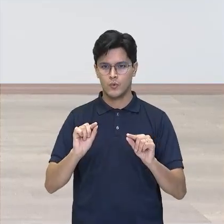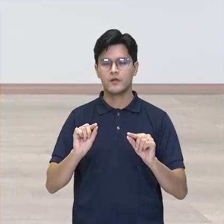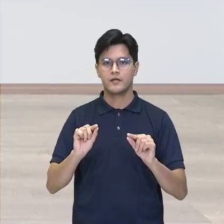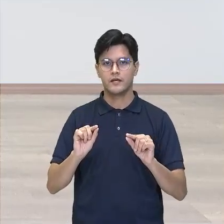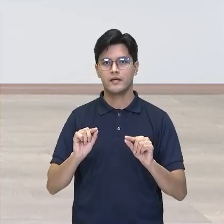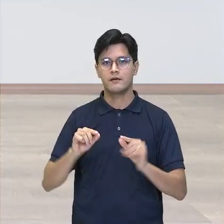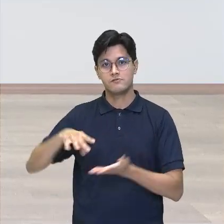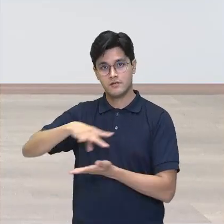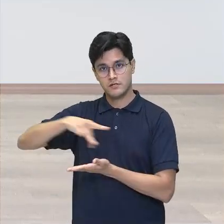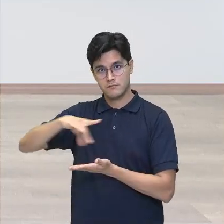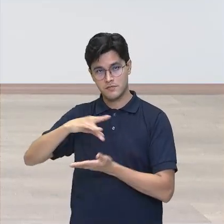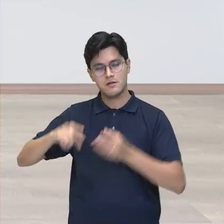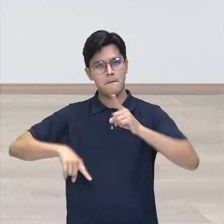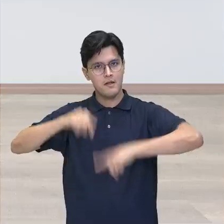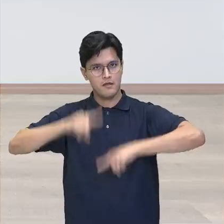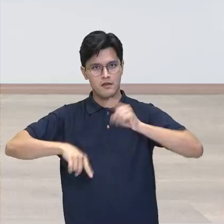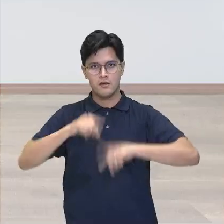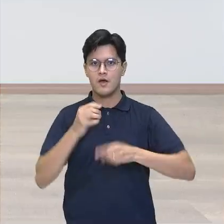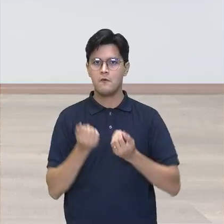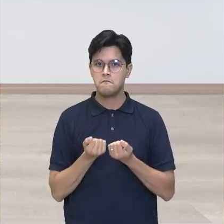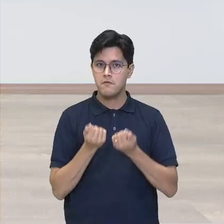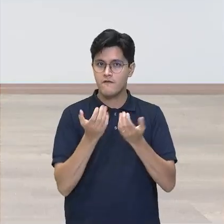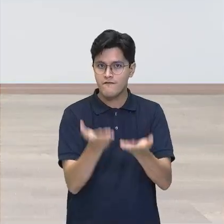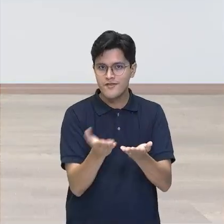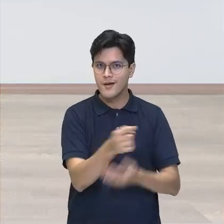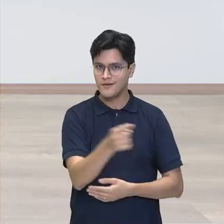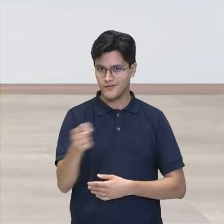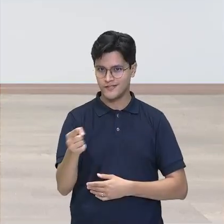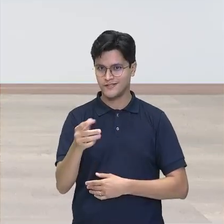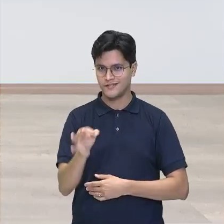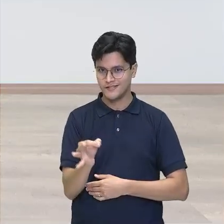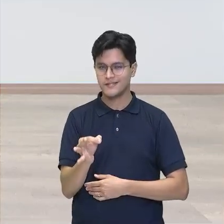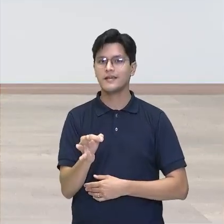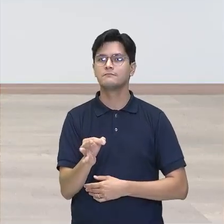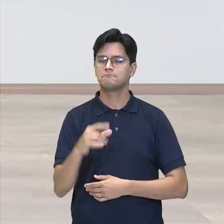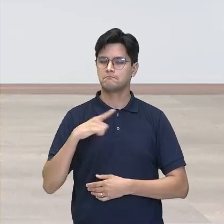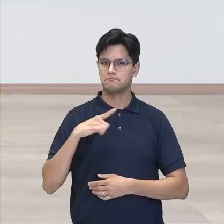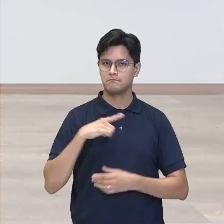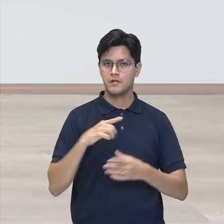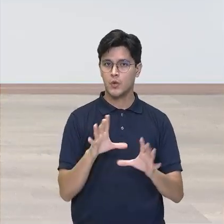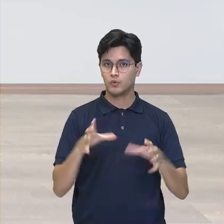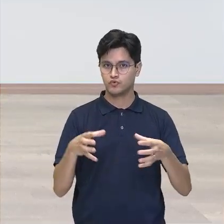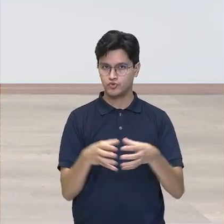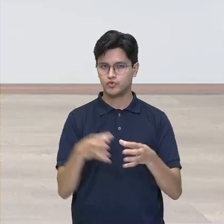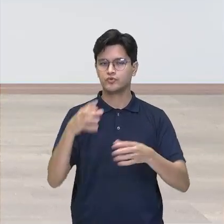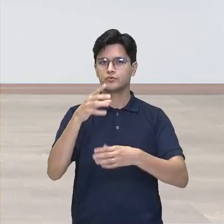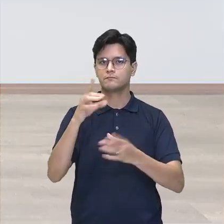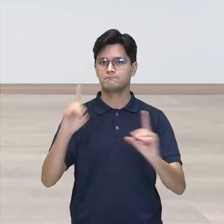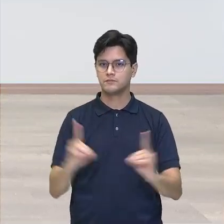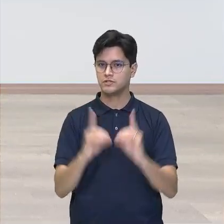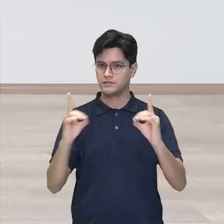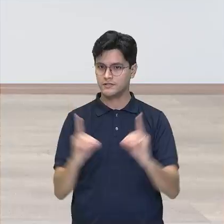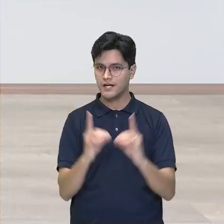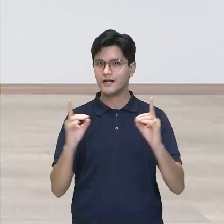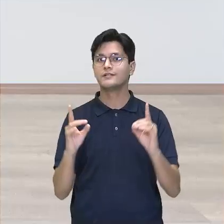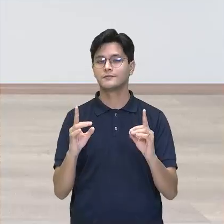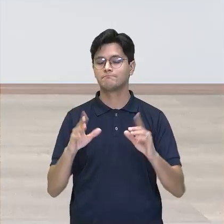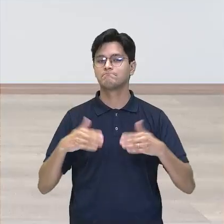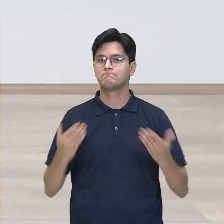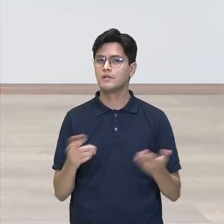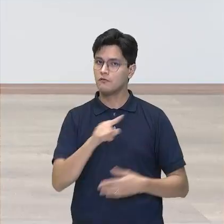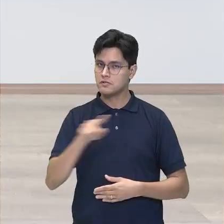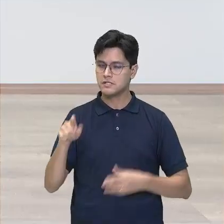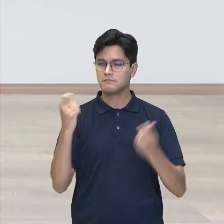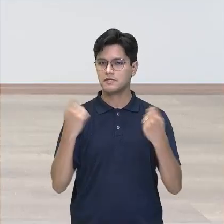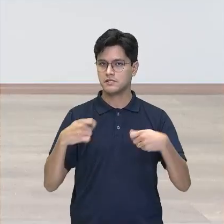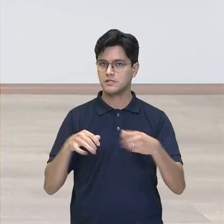iniciar também, Exatamente. Né? Então, professor, apesar de o senhor receber um pacote didático, a necessidade também do senhor se organizar, né? Ver a